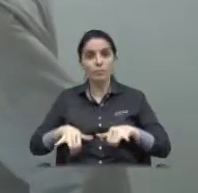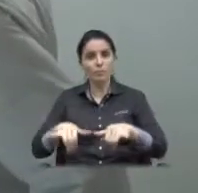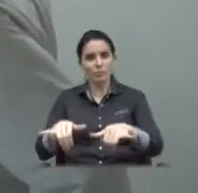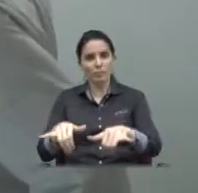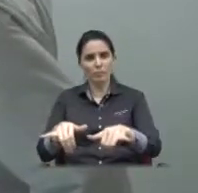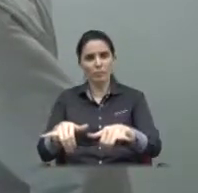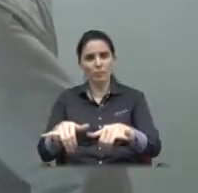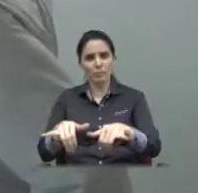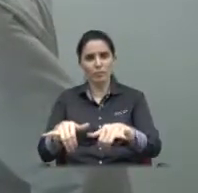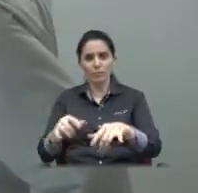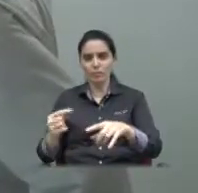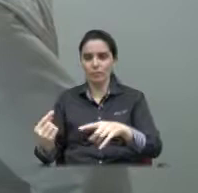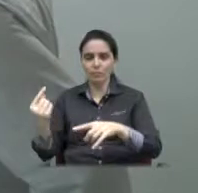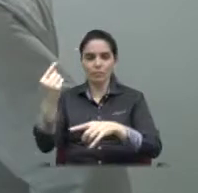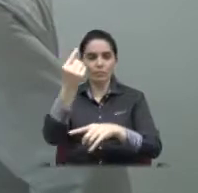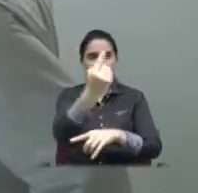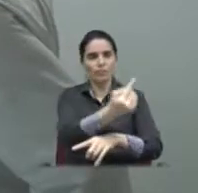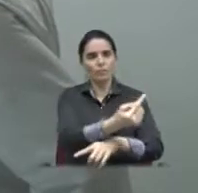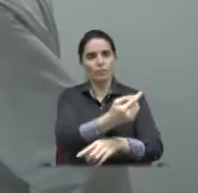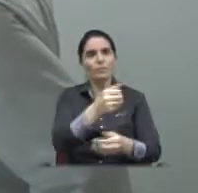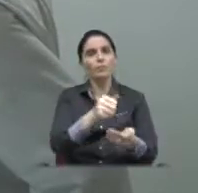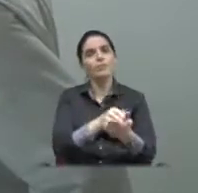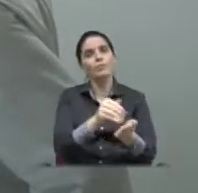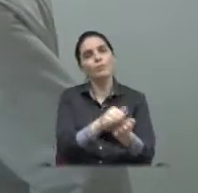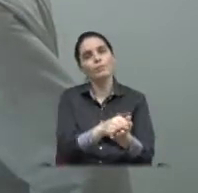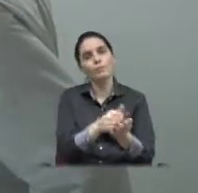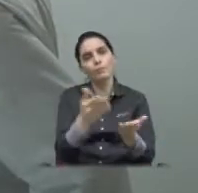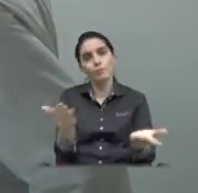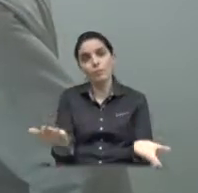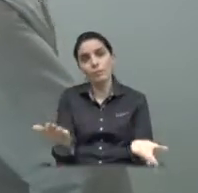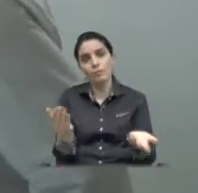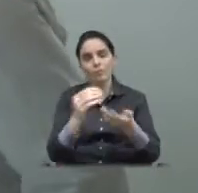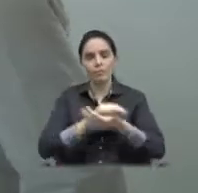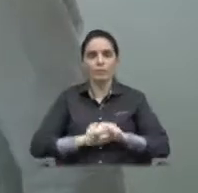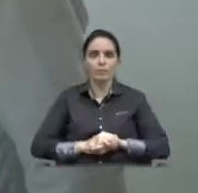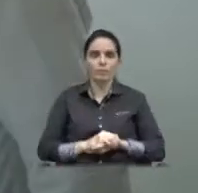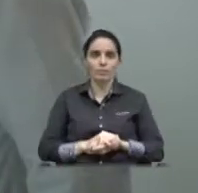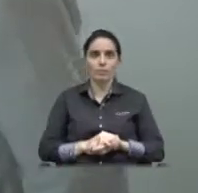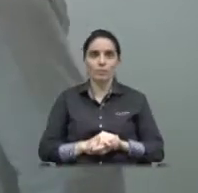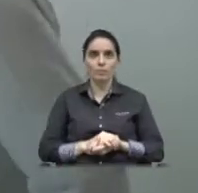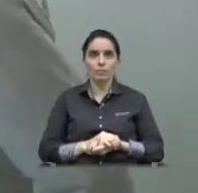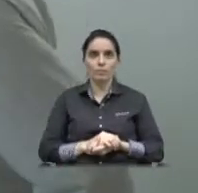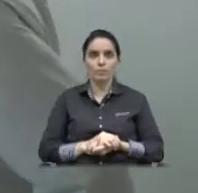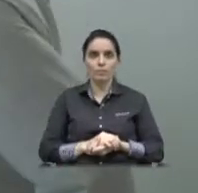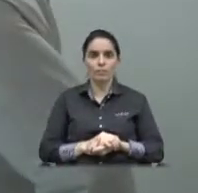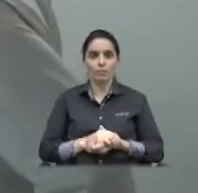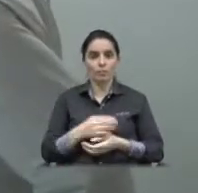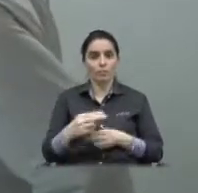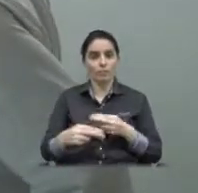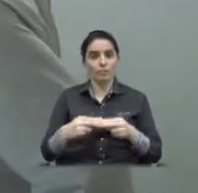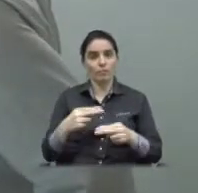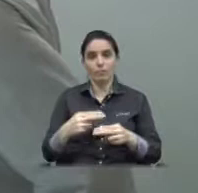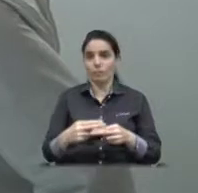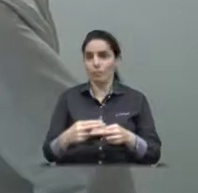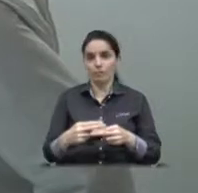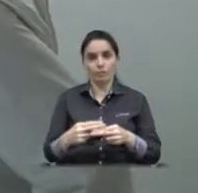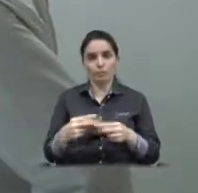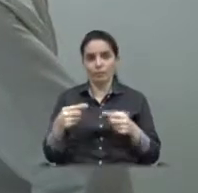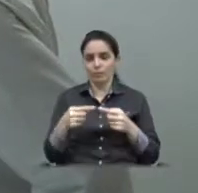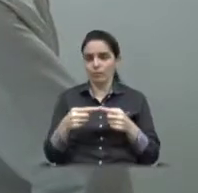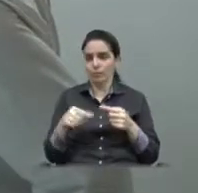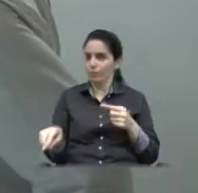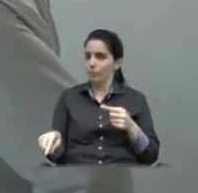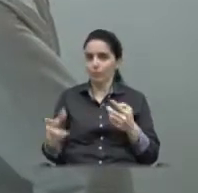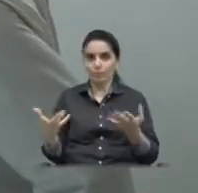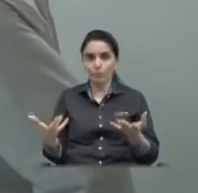atravessar do outro lado com o farol apagado e ele leva multa. Então eu acho que é uma grande, desculpa, coerência, uma grande sacanagem